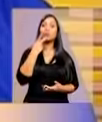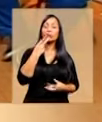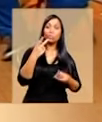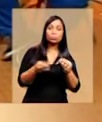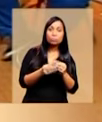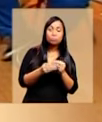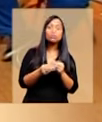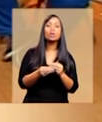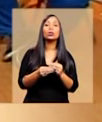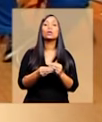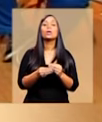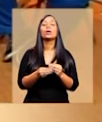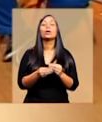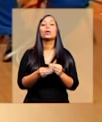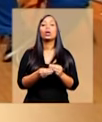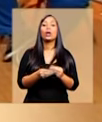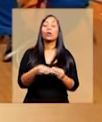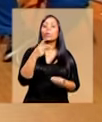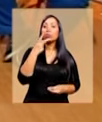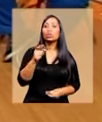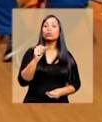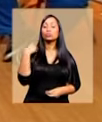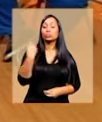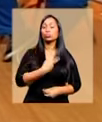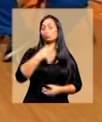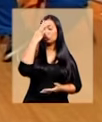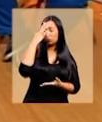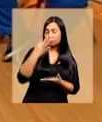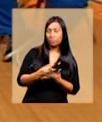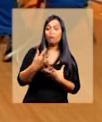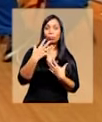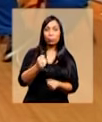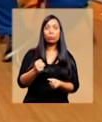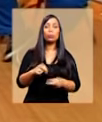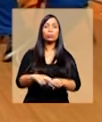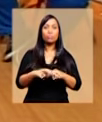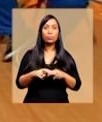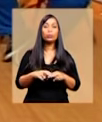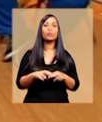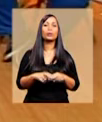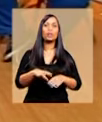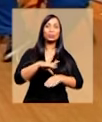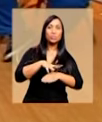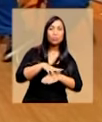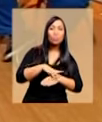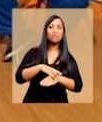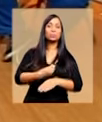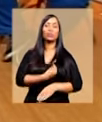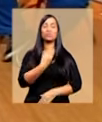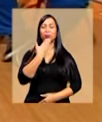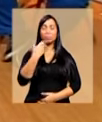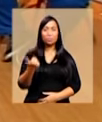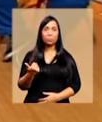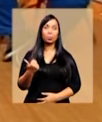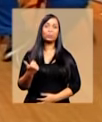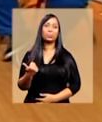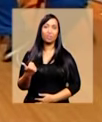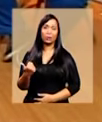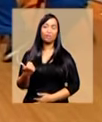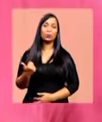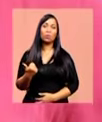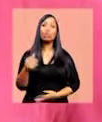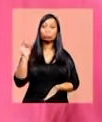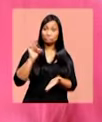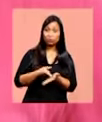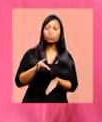só de fazer um adendo a esse ponto, tendo em vista que a gente falou de fé em relação a doenças ou vida melhor e coisas nesse